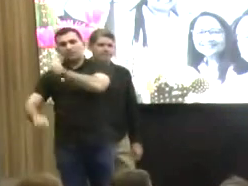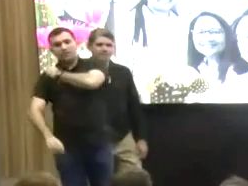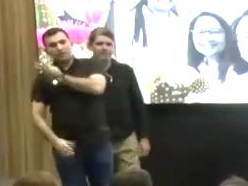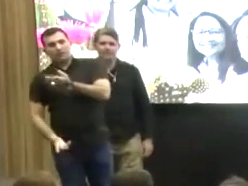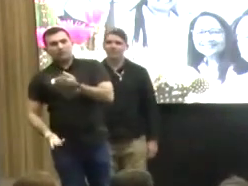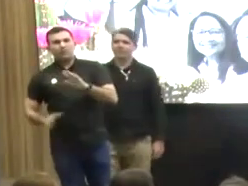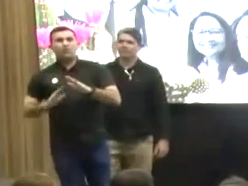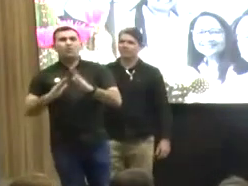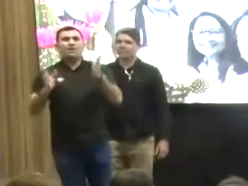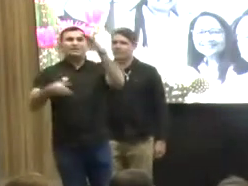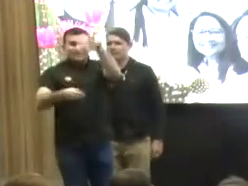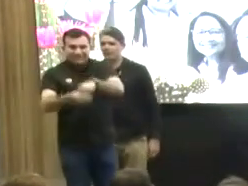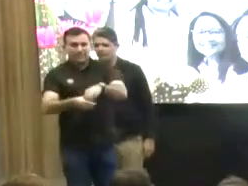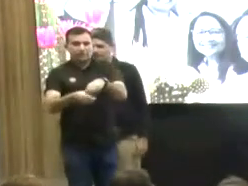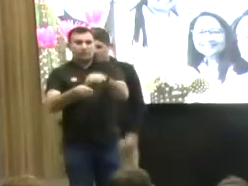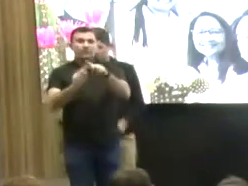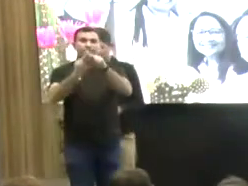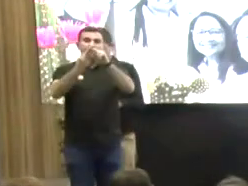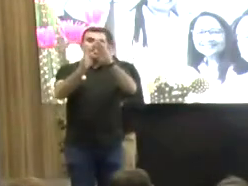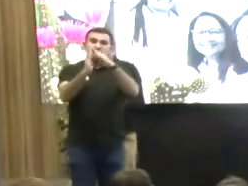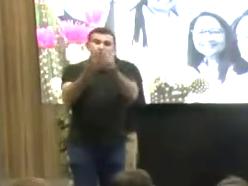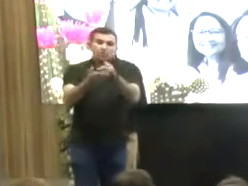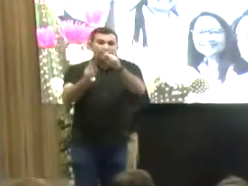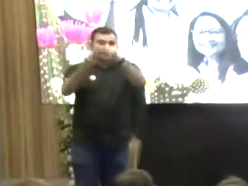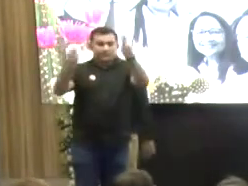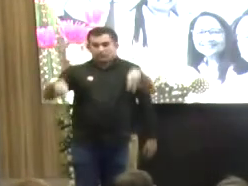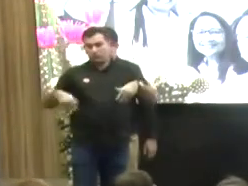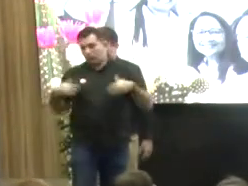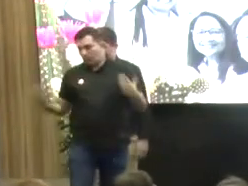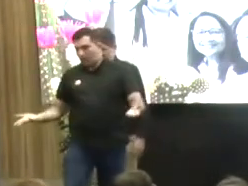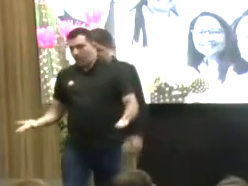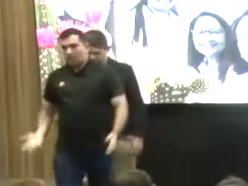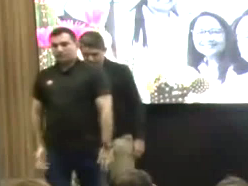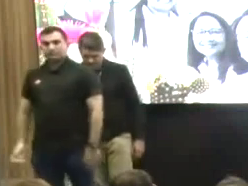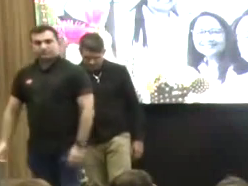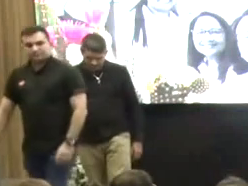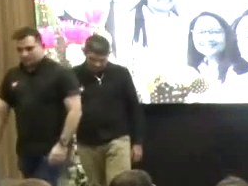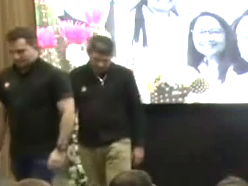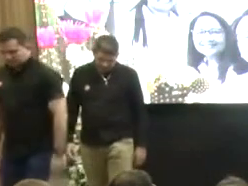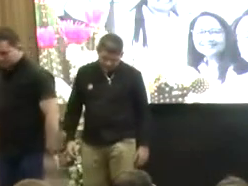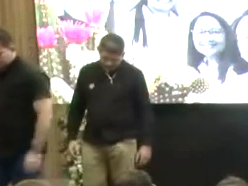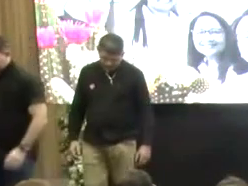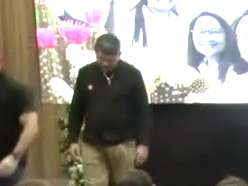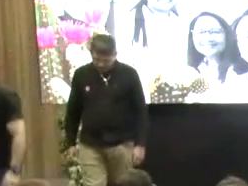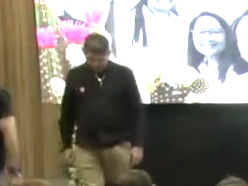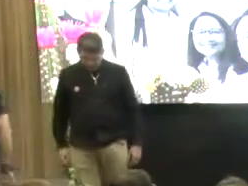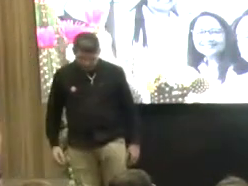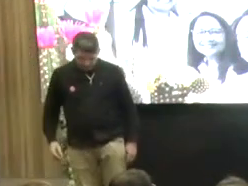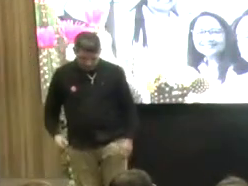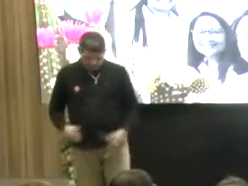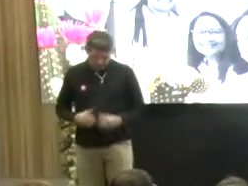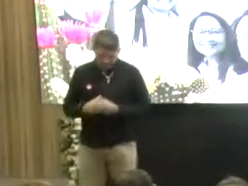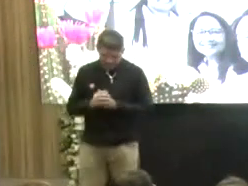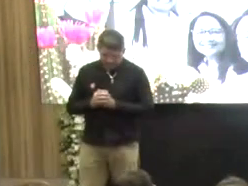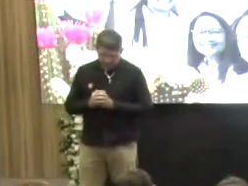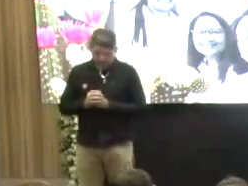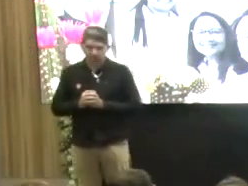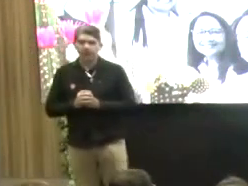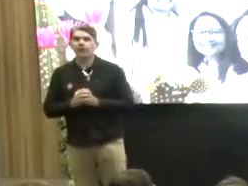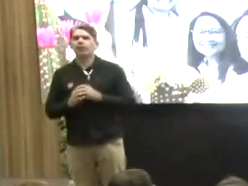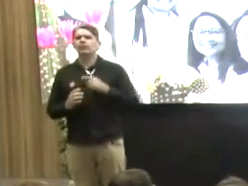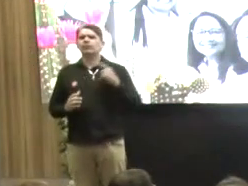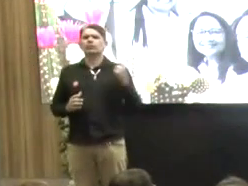projeto da escola? Porque os governos vão ser efêmeros e cada um vai querer dar sua cara dentro disso. Nós somos